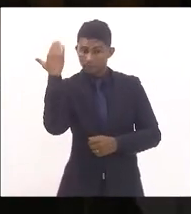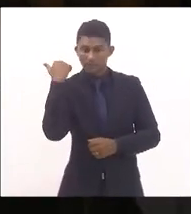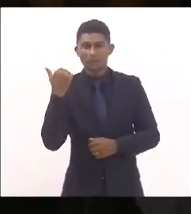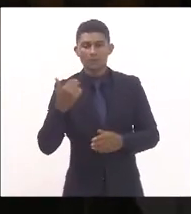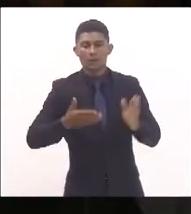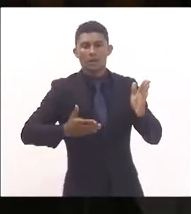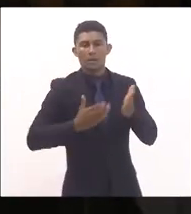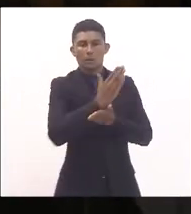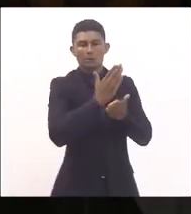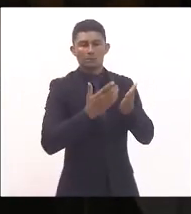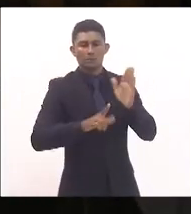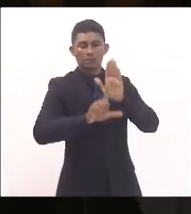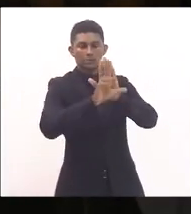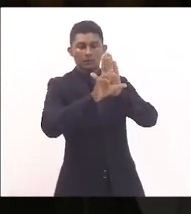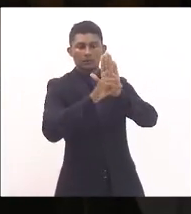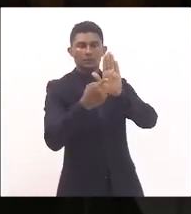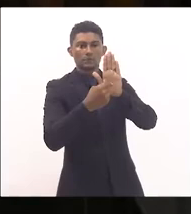Proteção